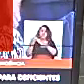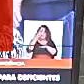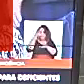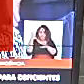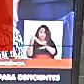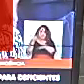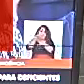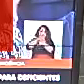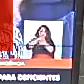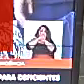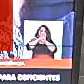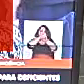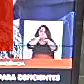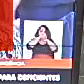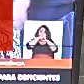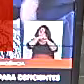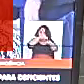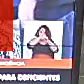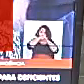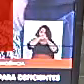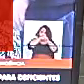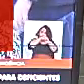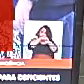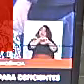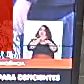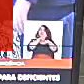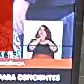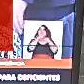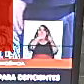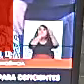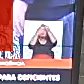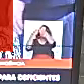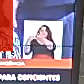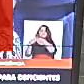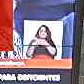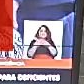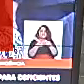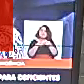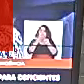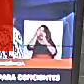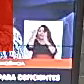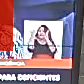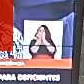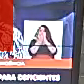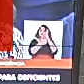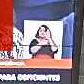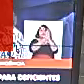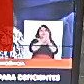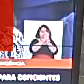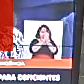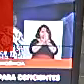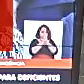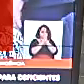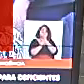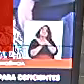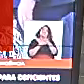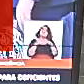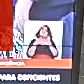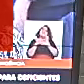legal das empresas é fazer esse transporte intermunicipal nos termos estabelecidos na lei. E a gente está à inteira